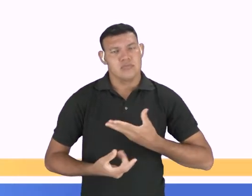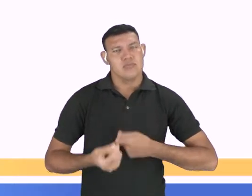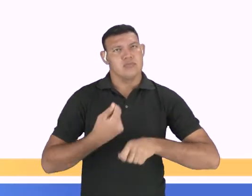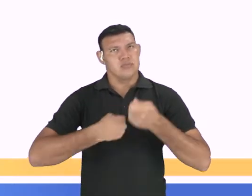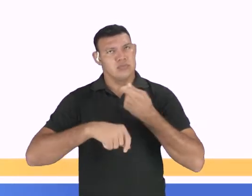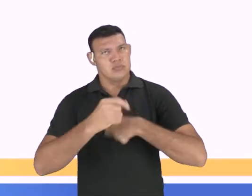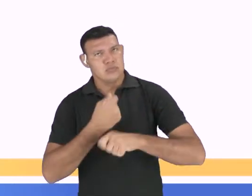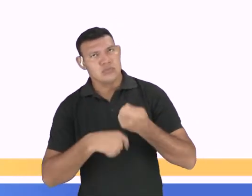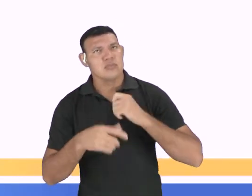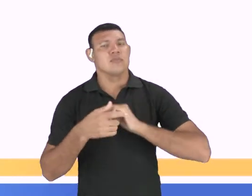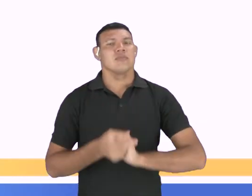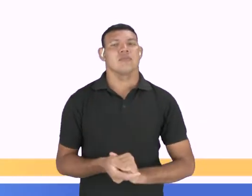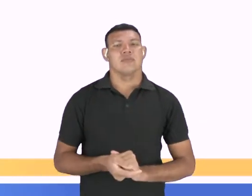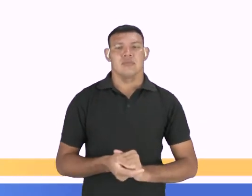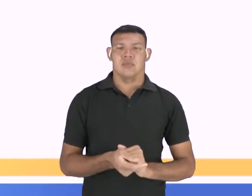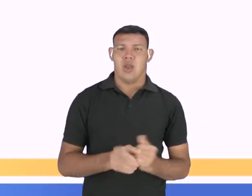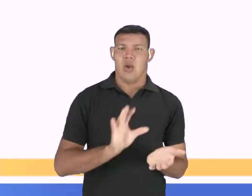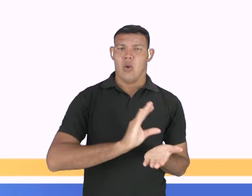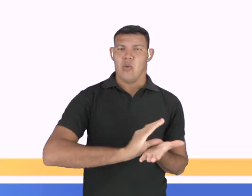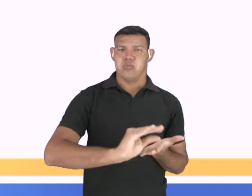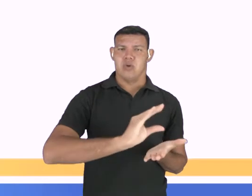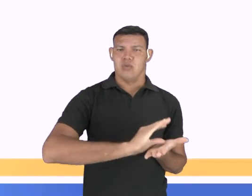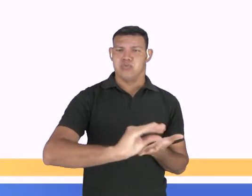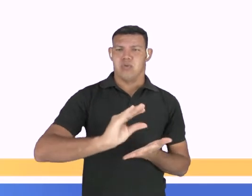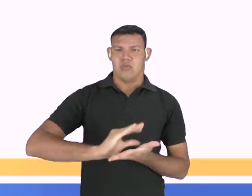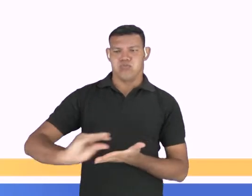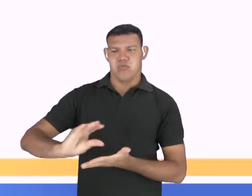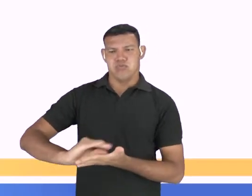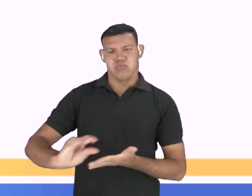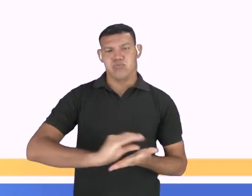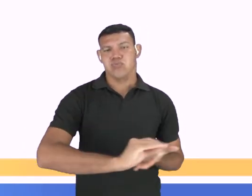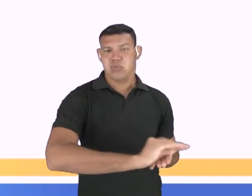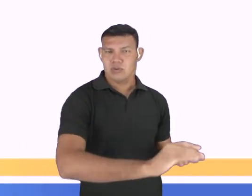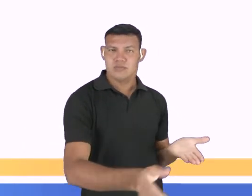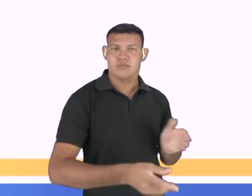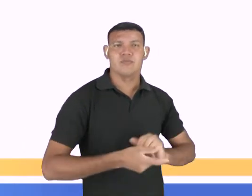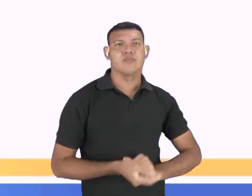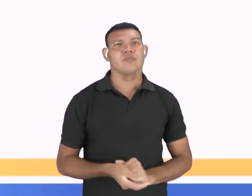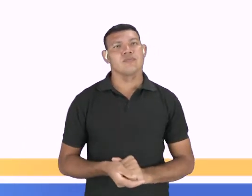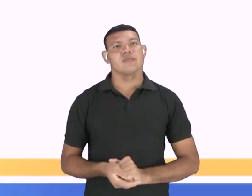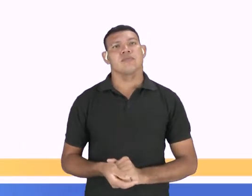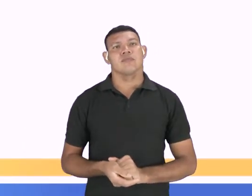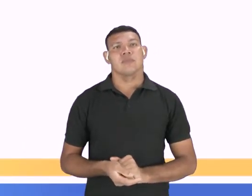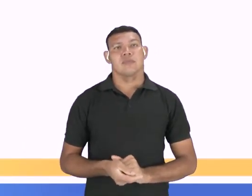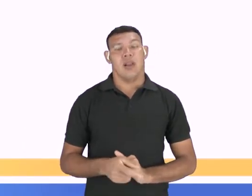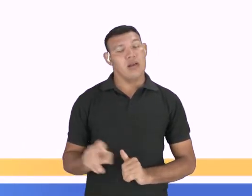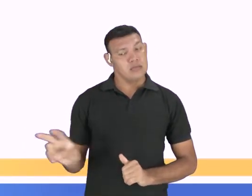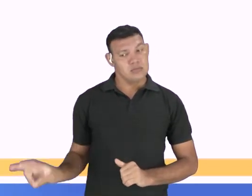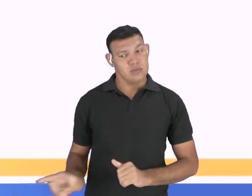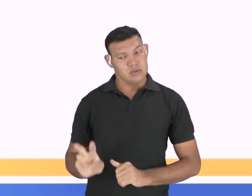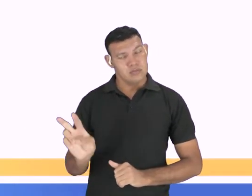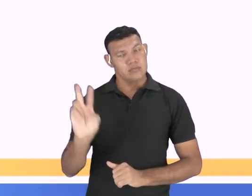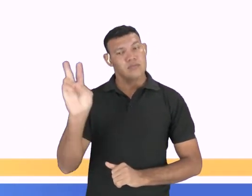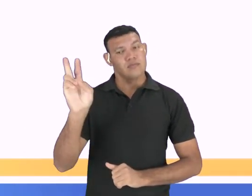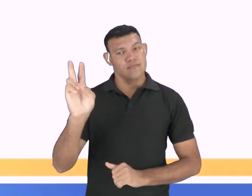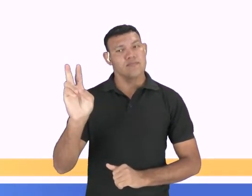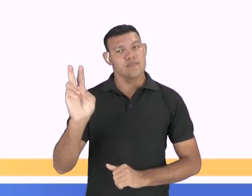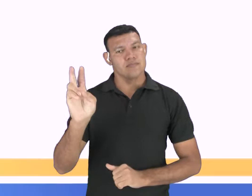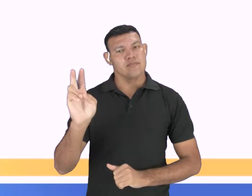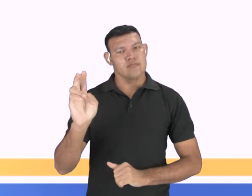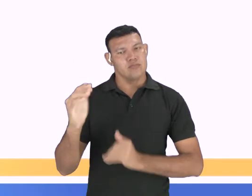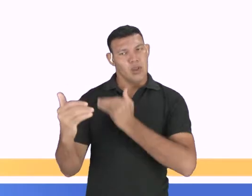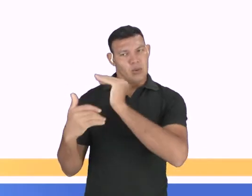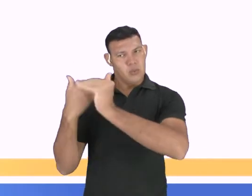econômico, tá? De investimento e assim por diante. A valorização do progresso. Então, o liberalismo ele valoriza o